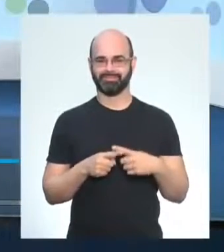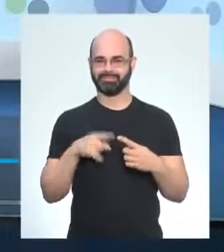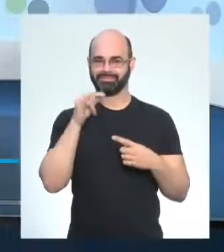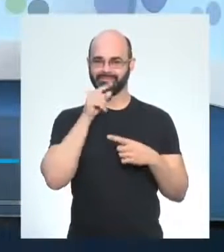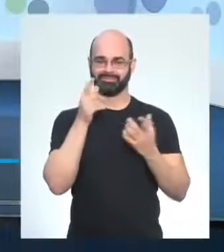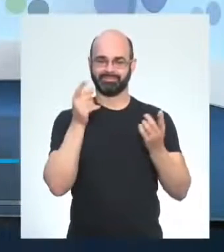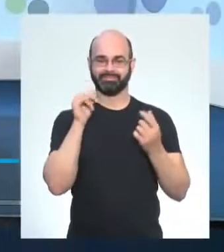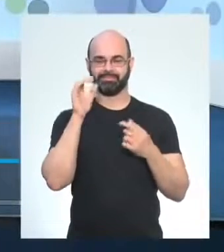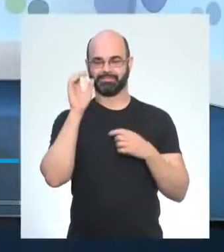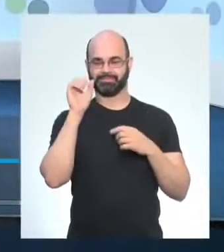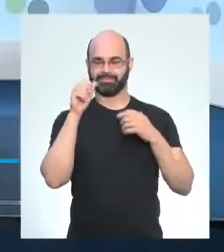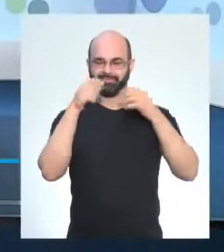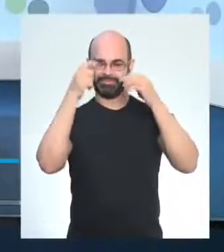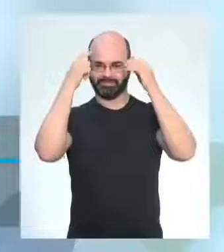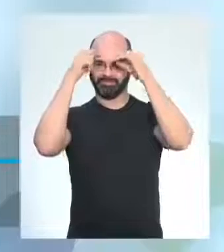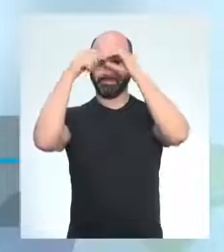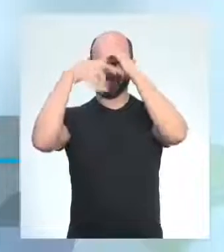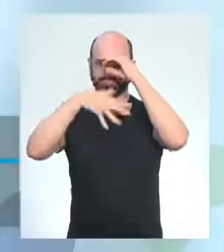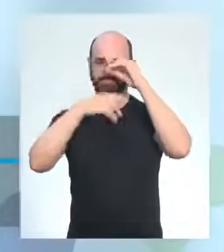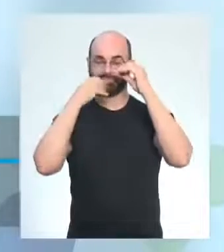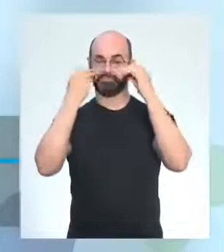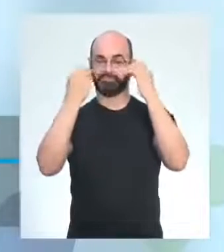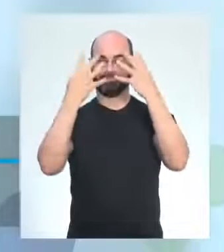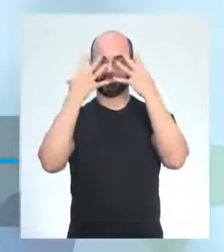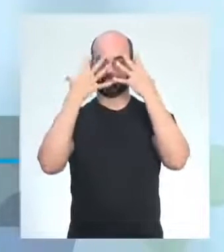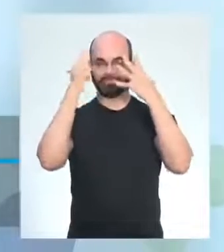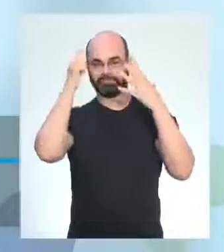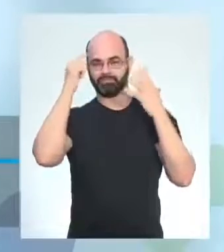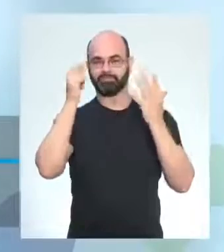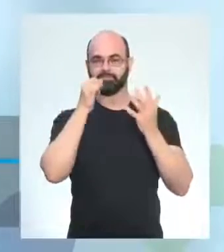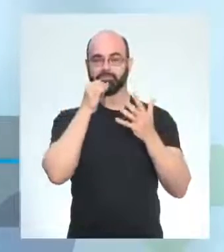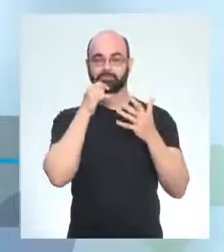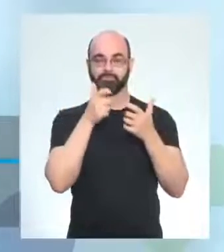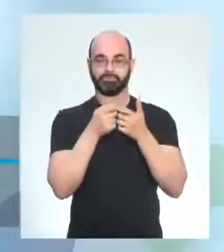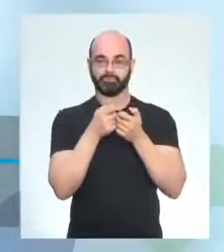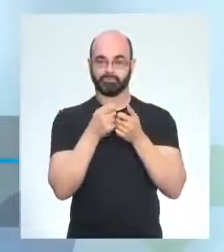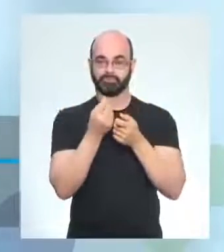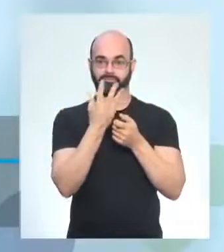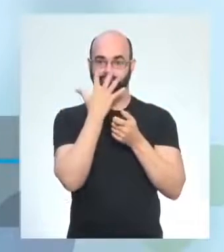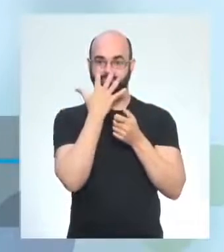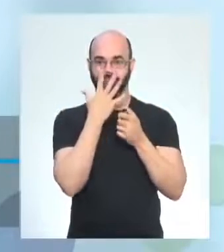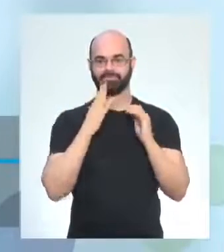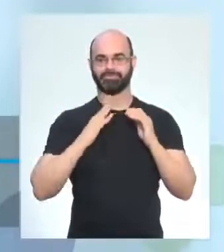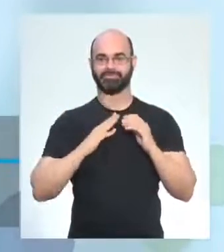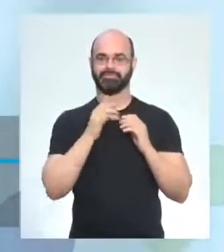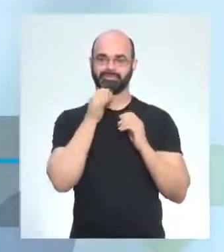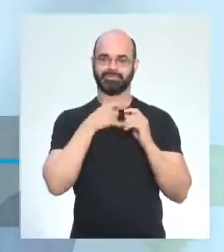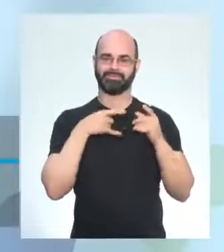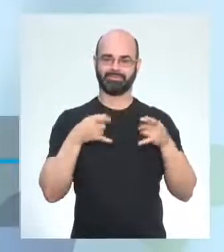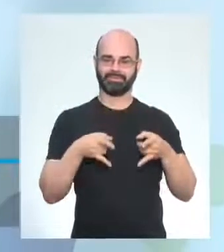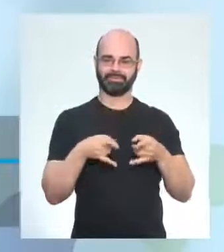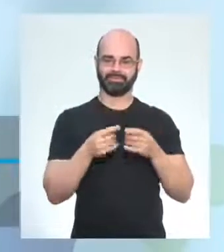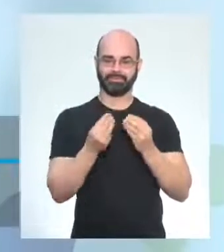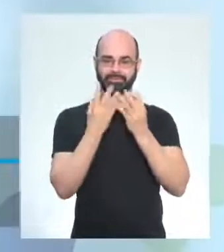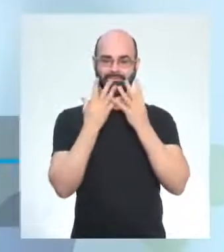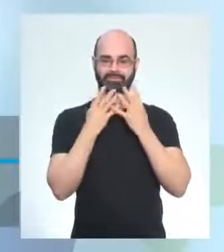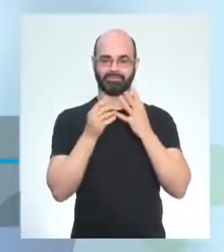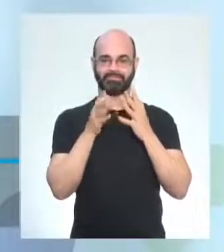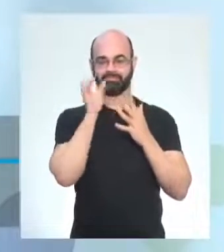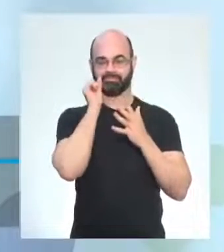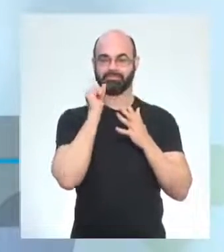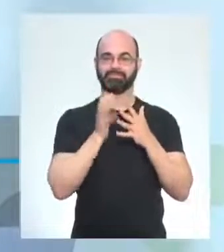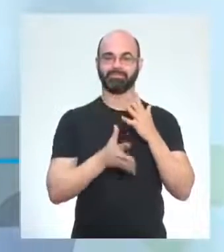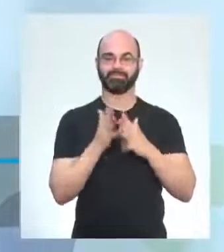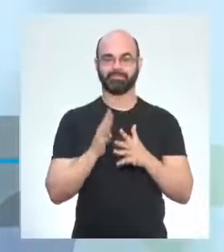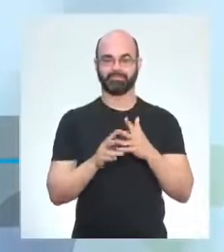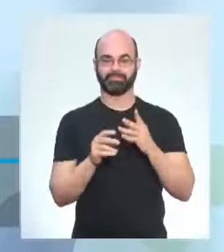vigília podem ser estimulados por iluminação. Então, às vezes, você fica com o celular lá na cama, etc. Isso vai atrapalhar a seu sono, inclusive nos